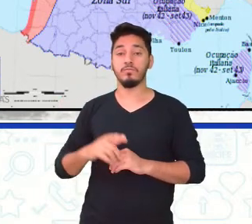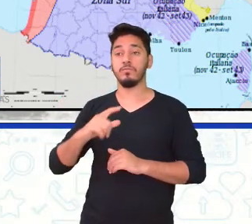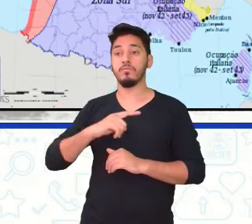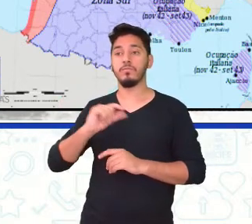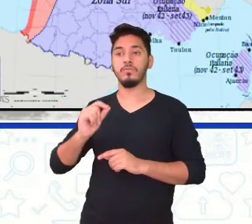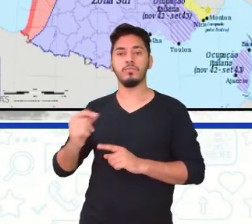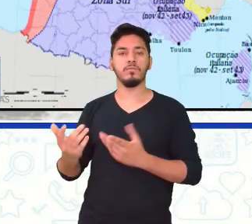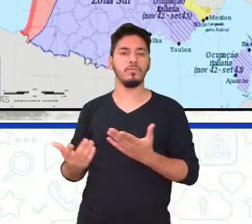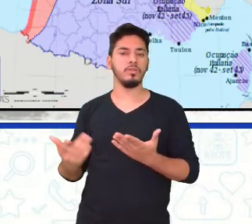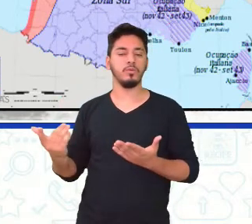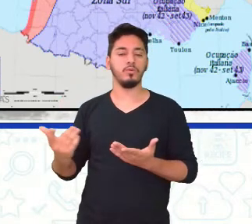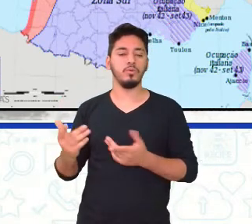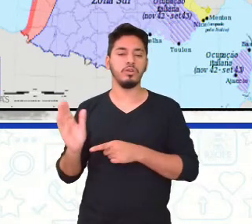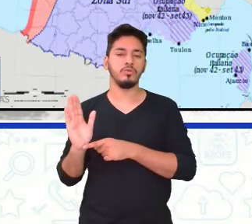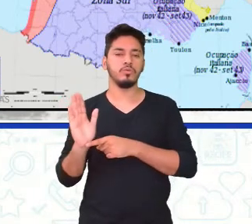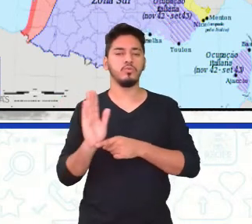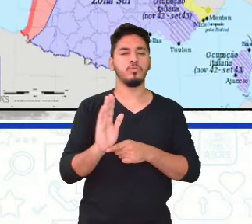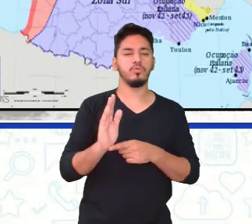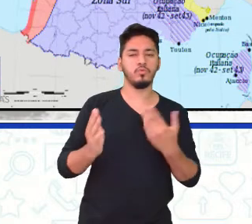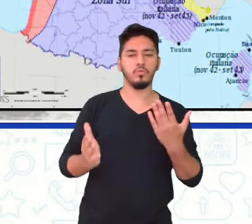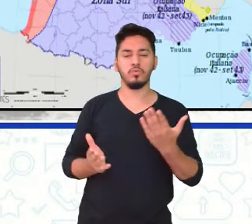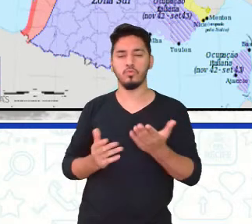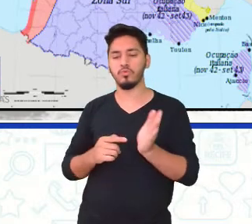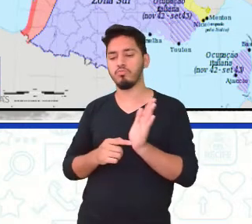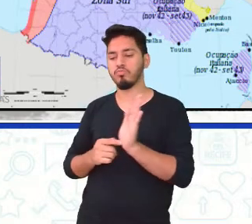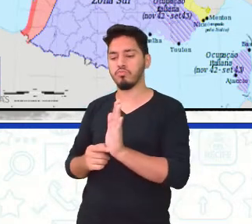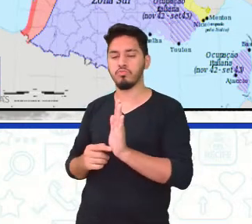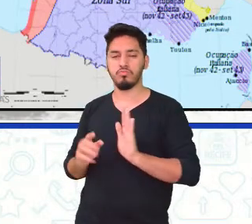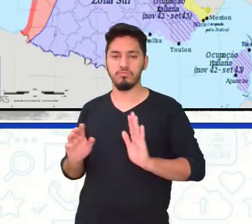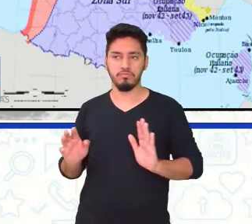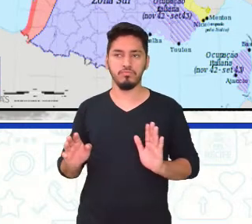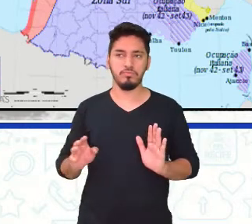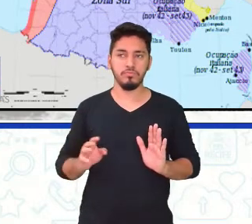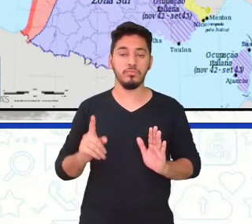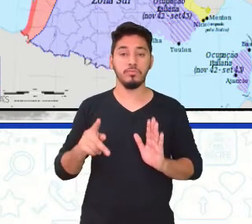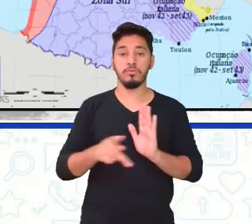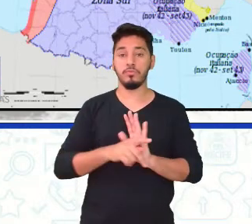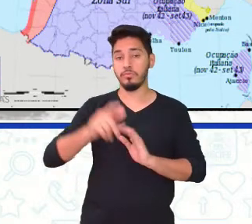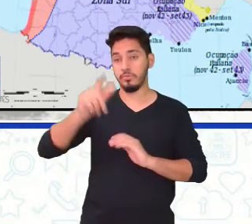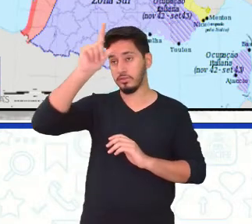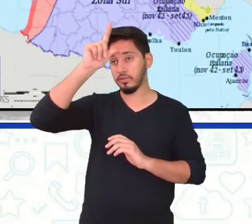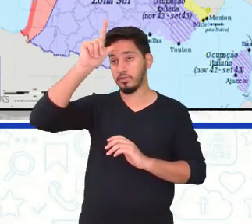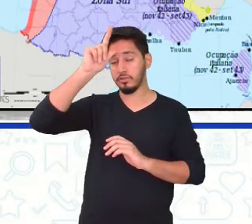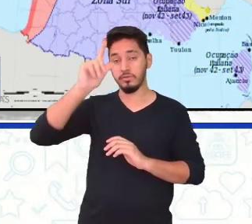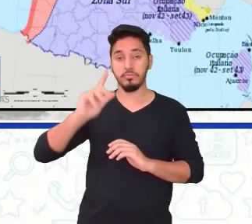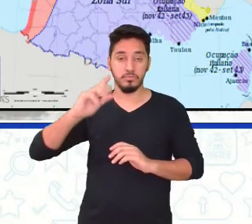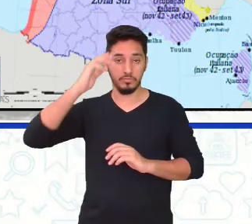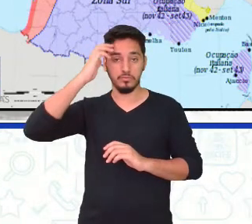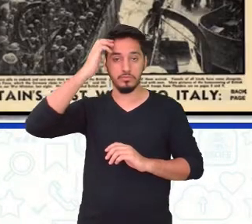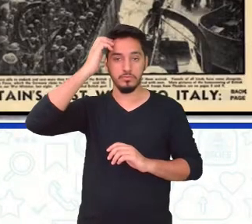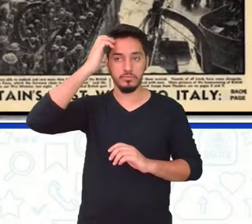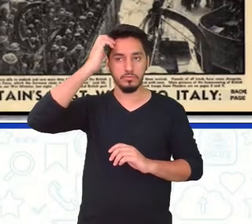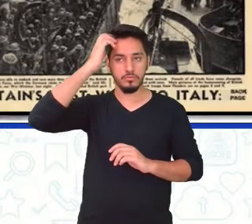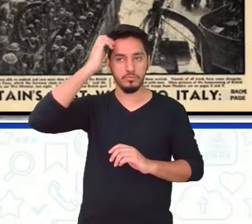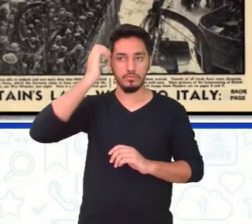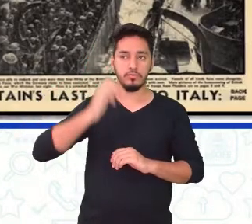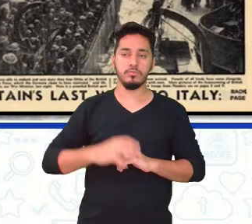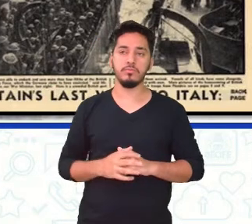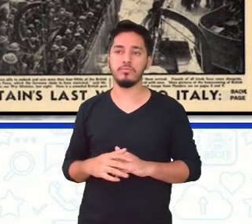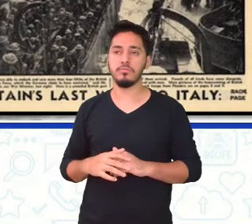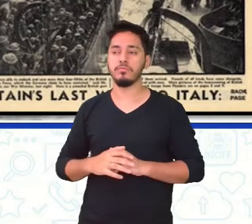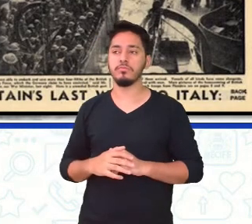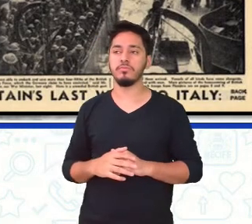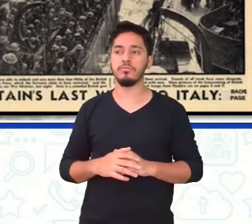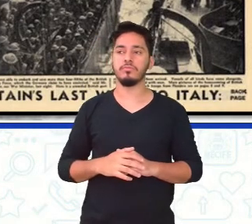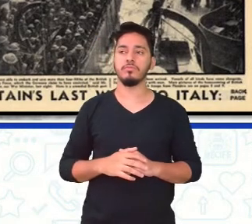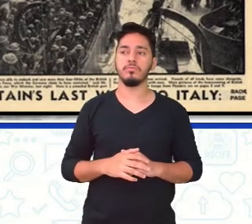prestando uma certa assistência aí, né, para a Alemanha, né, para esse território.